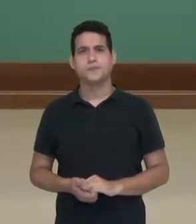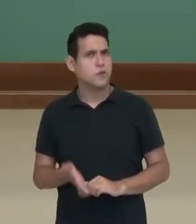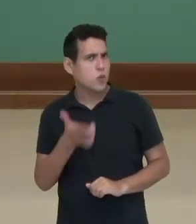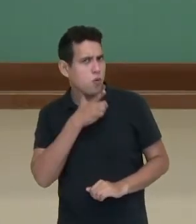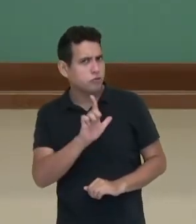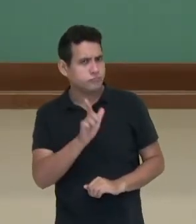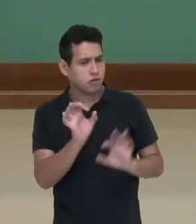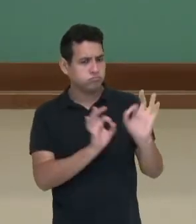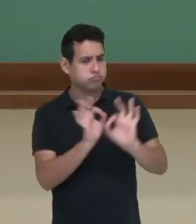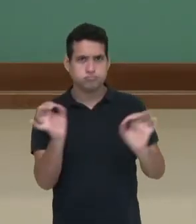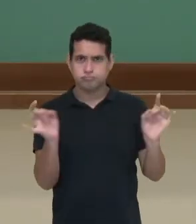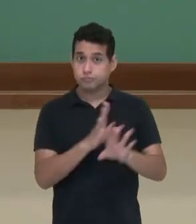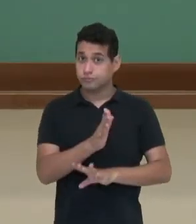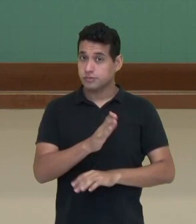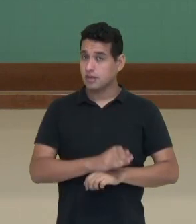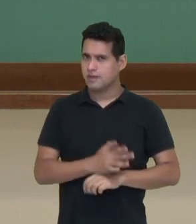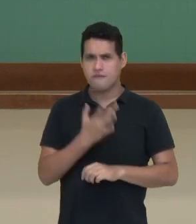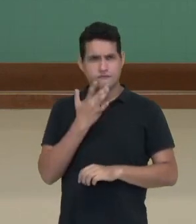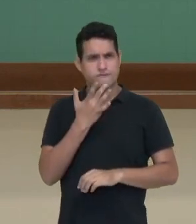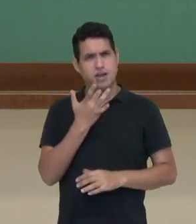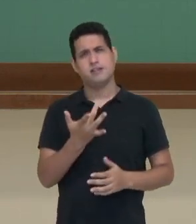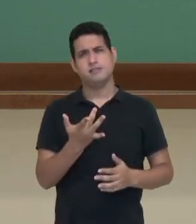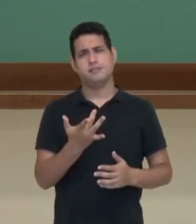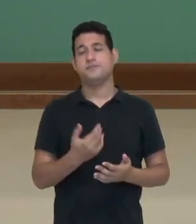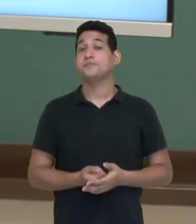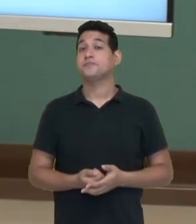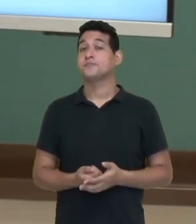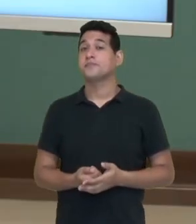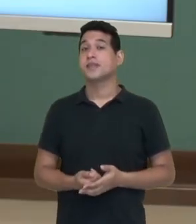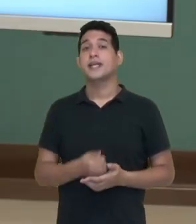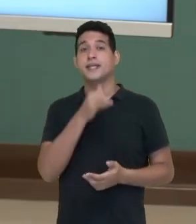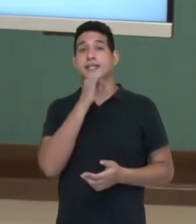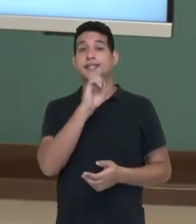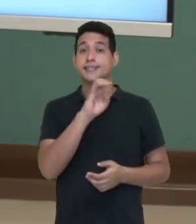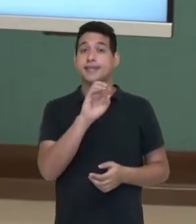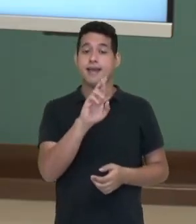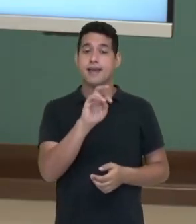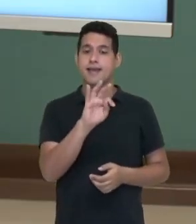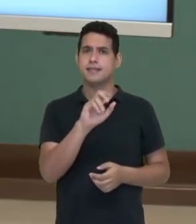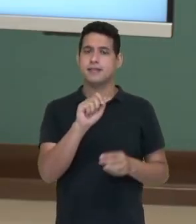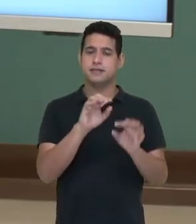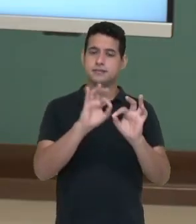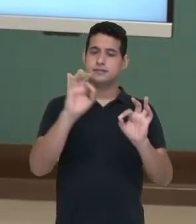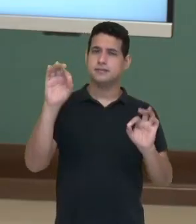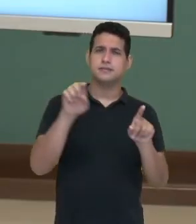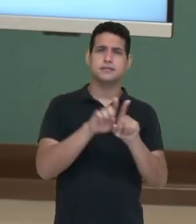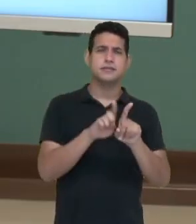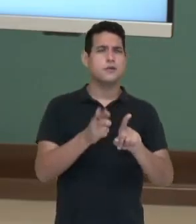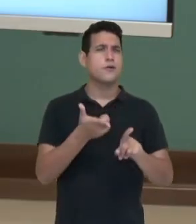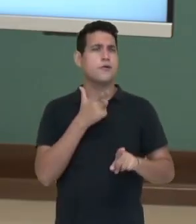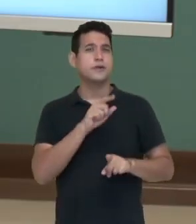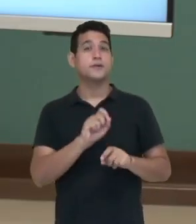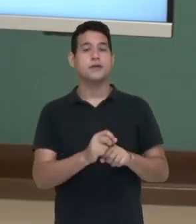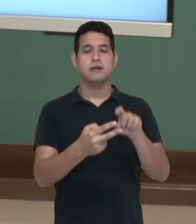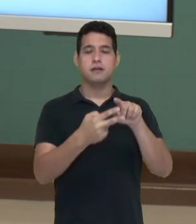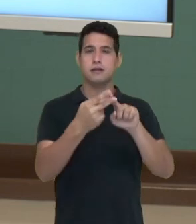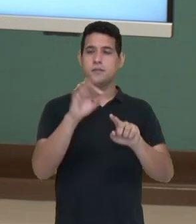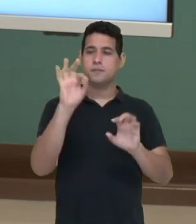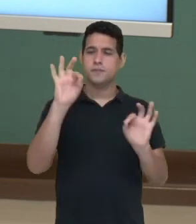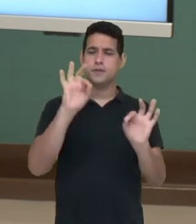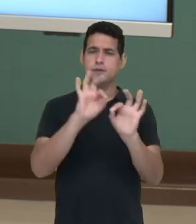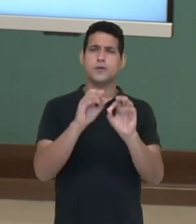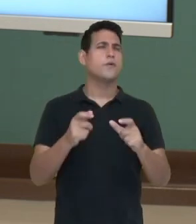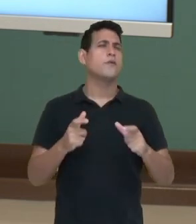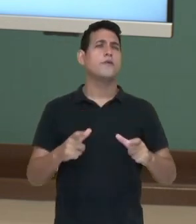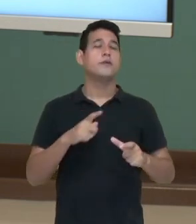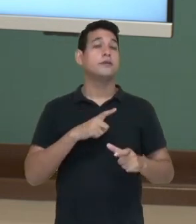Conseguiu mexer nesse? É fácil, hein? Vamos lá. Se é uma reta, é uma função afim. Consigo com 2 pontos, onde corta